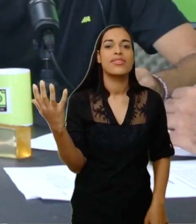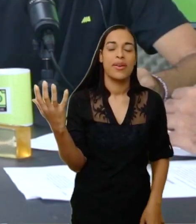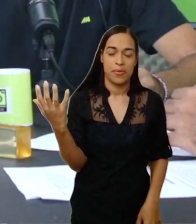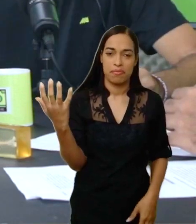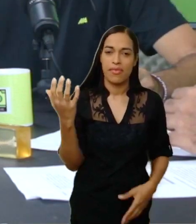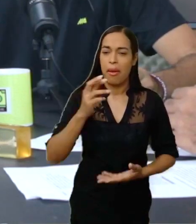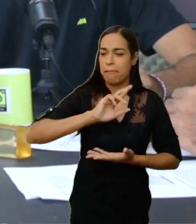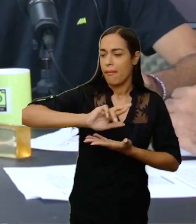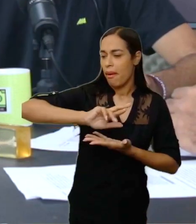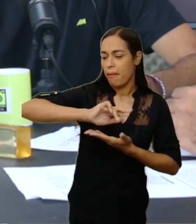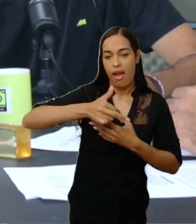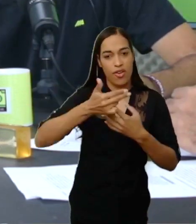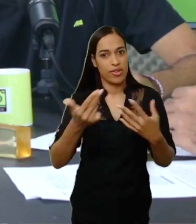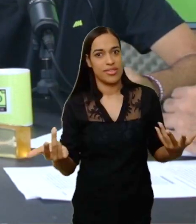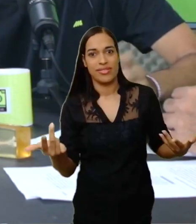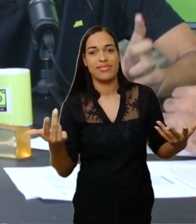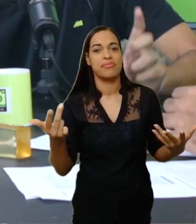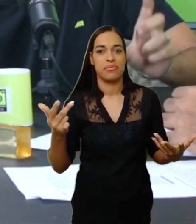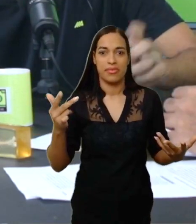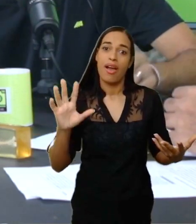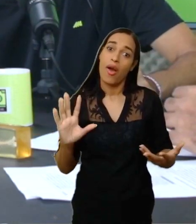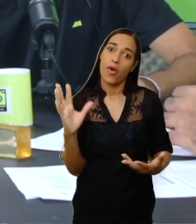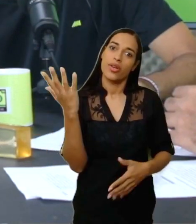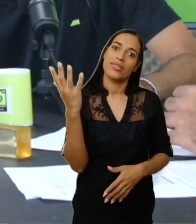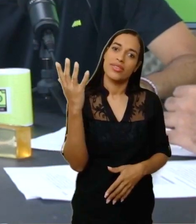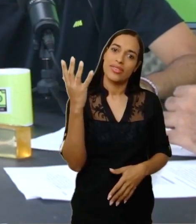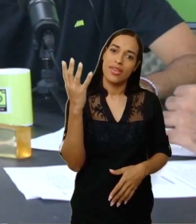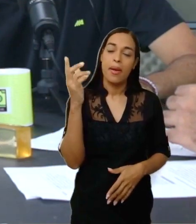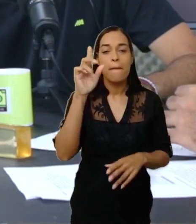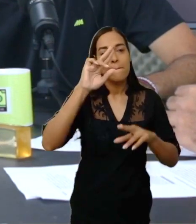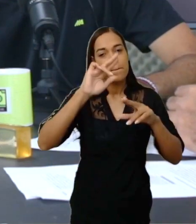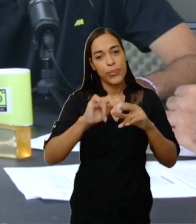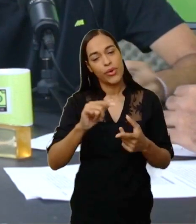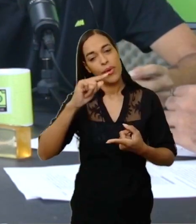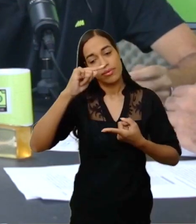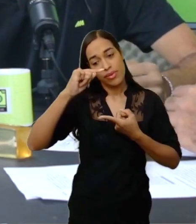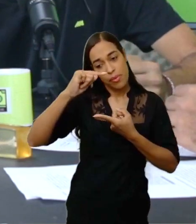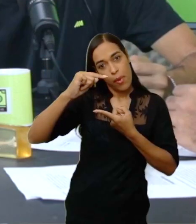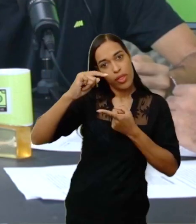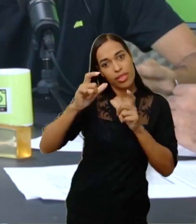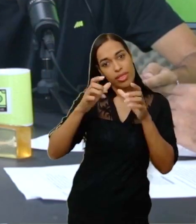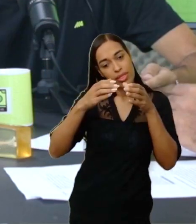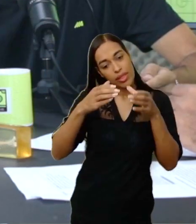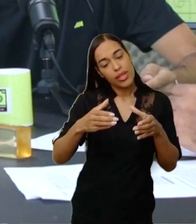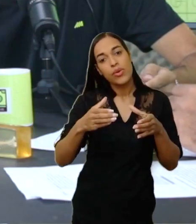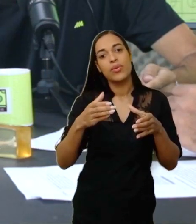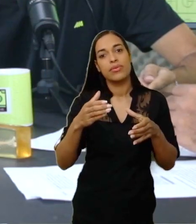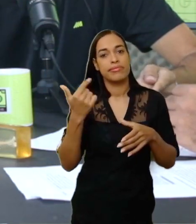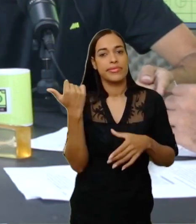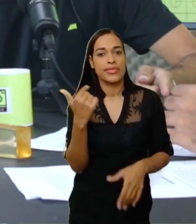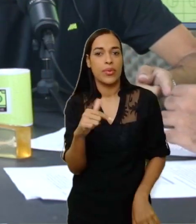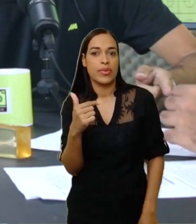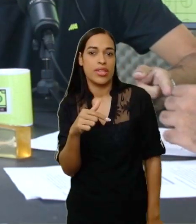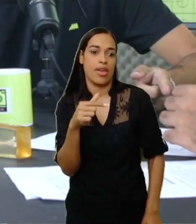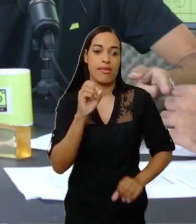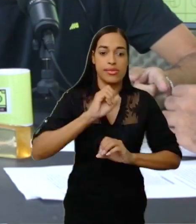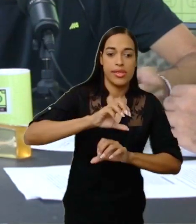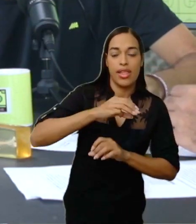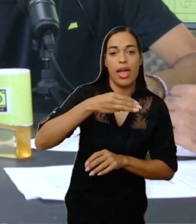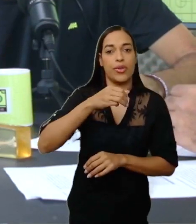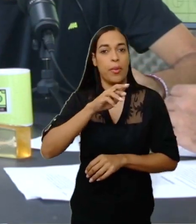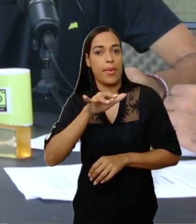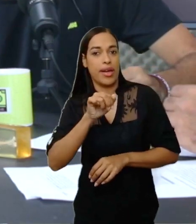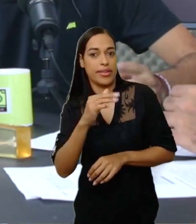Várias coisas ocorreram até isso aqui acontecer. Foi por conta daquele potinho de maionese. Sem isso, eu não teria ensinado a Maria Clara. Talvez Maria Clara não